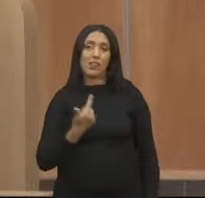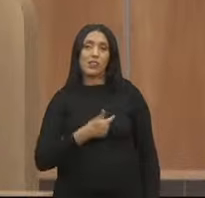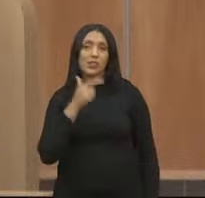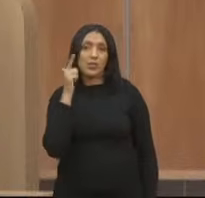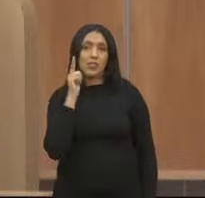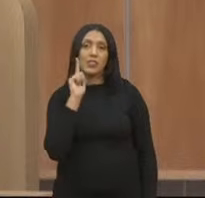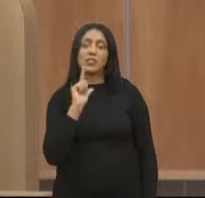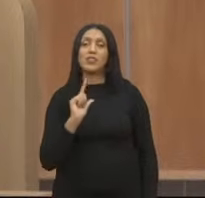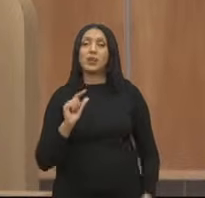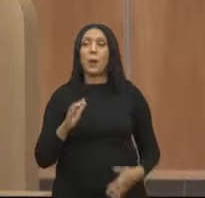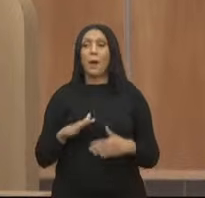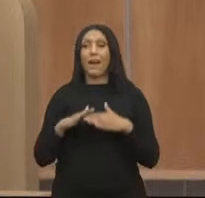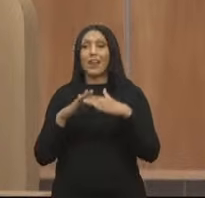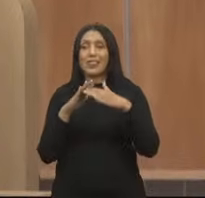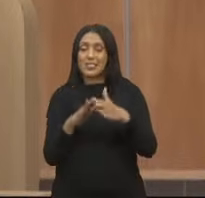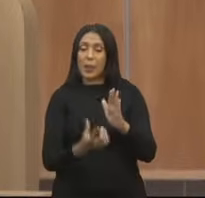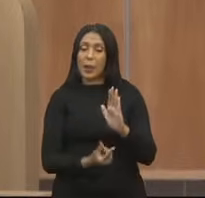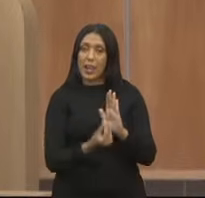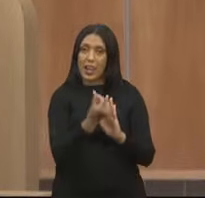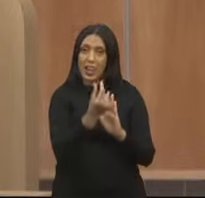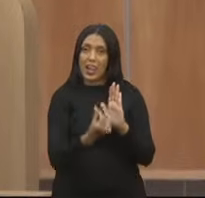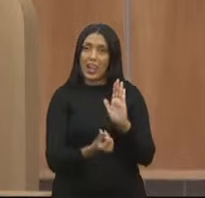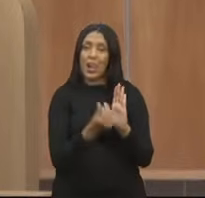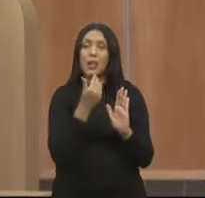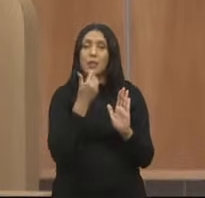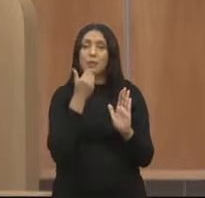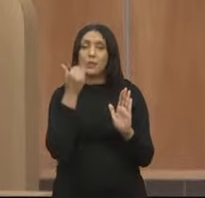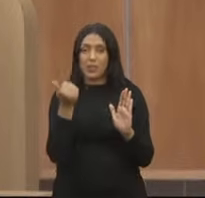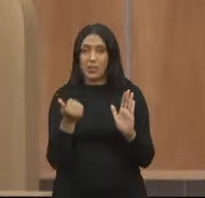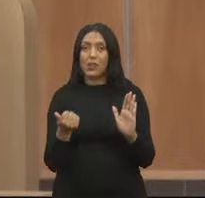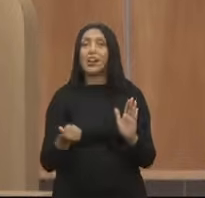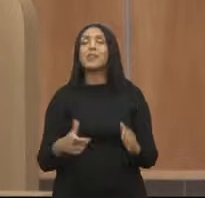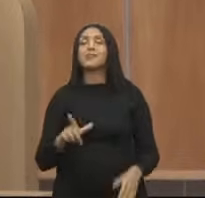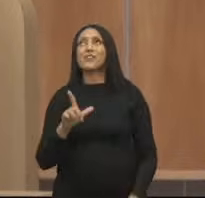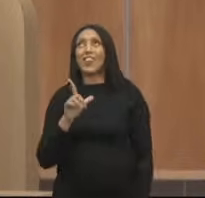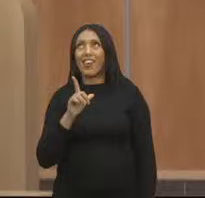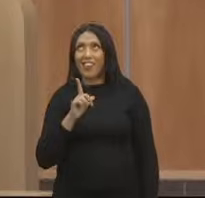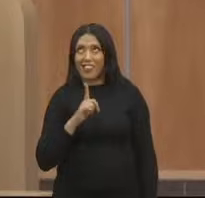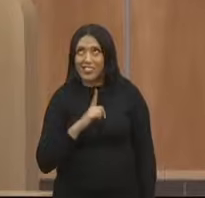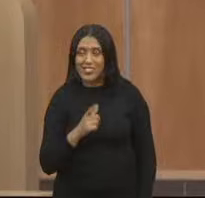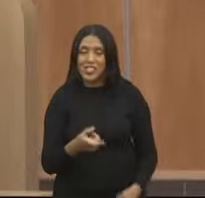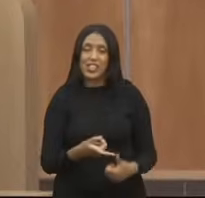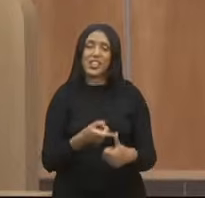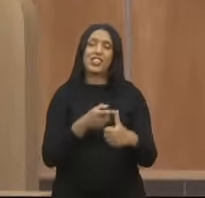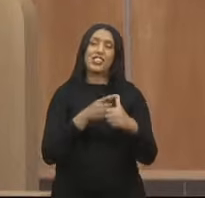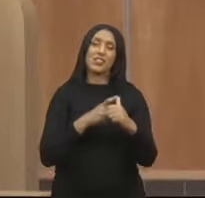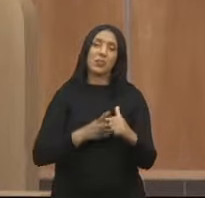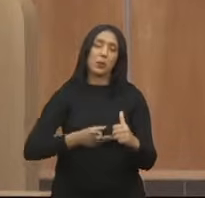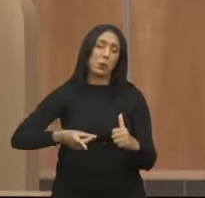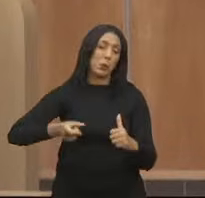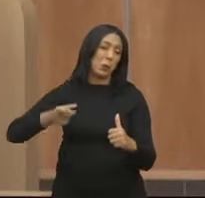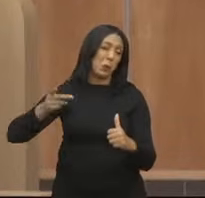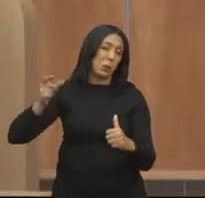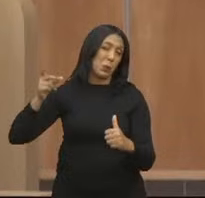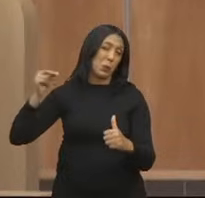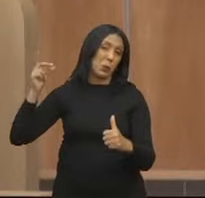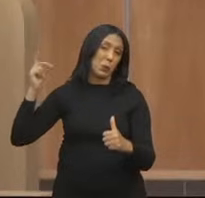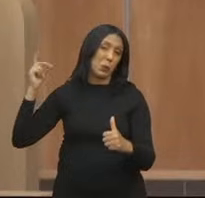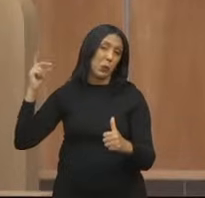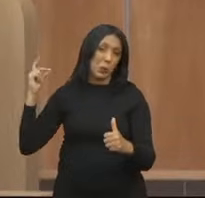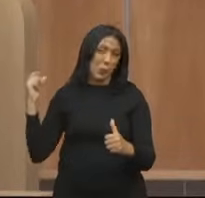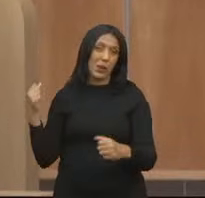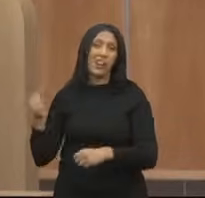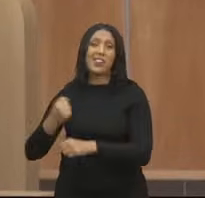dívidas de várias gestões. Não é só de ontem, não. É de ontem, anteontem, lá de trás, né? De gestões